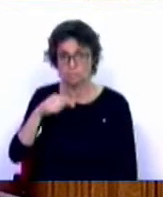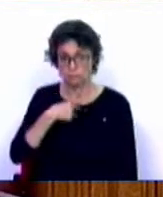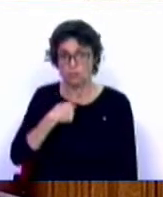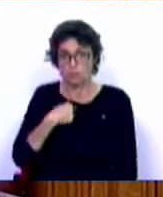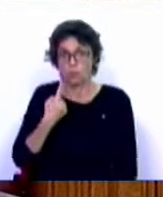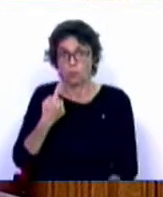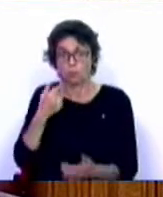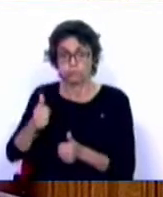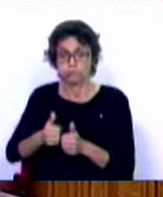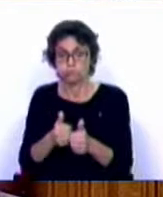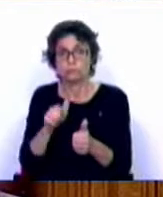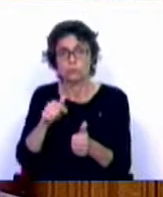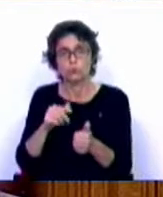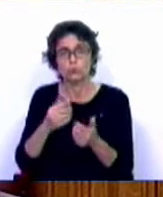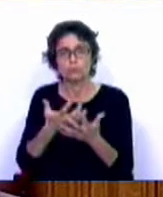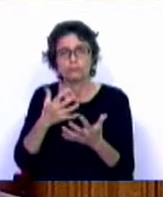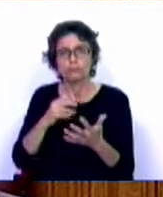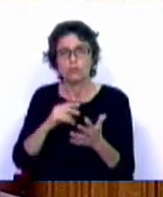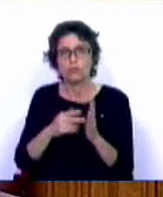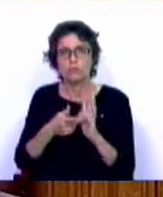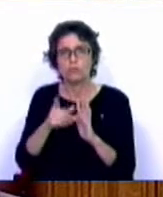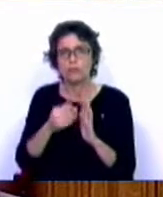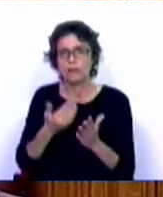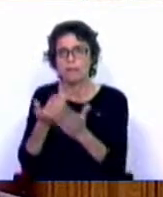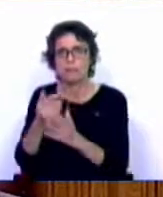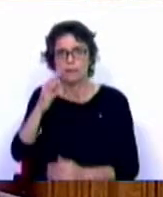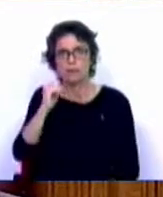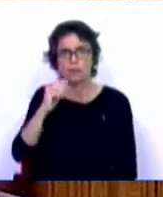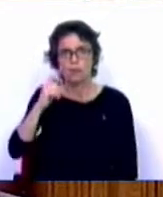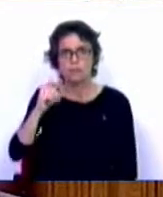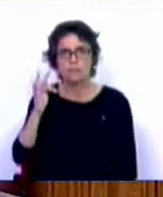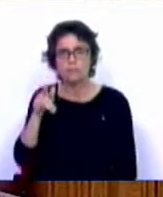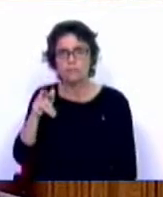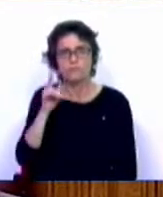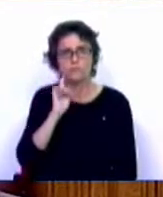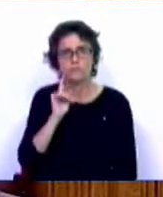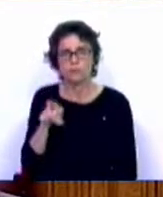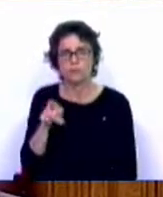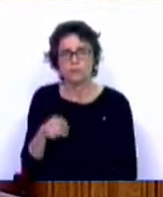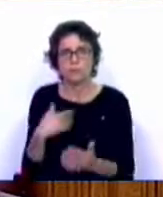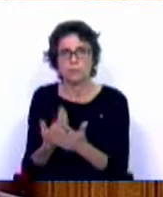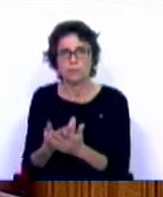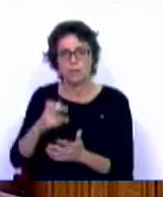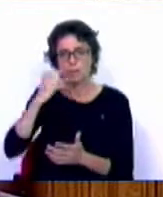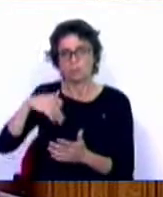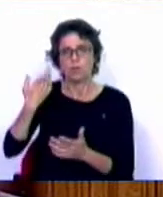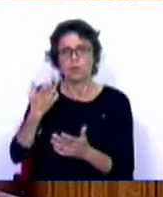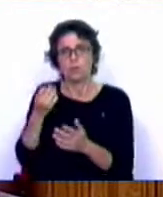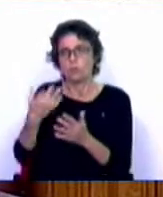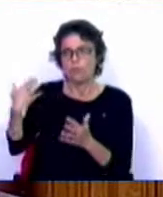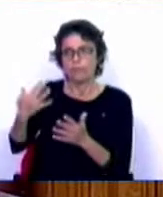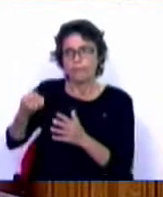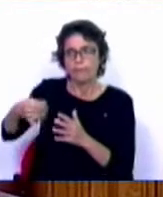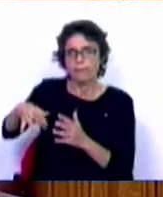choque tecnológico e organizativo dado ao SEF. Foi absolutamente essencial para conquistar prestígio perdido e para o